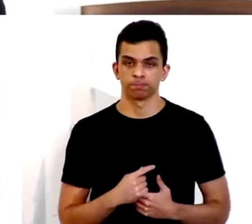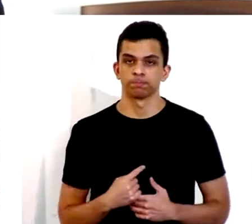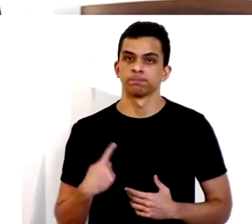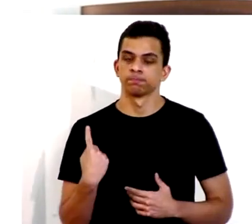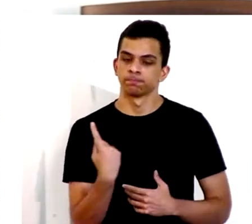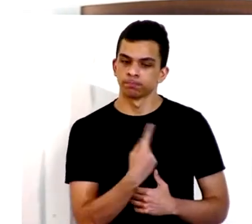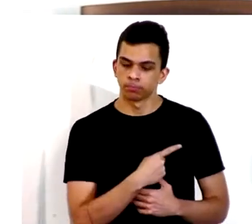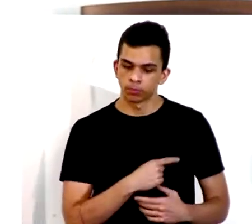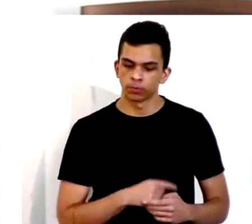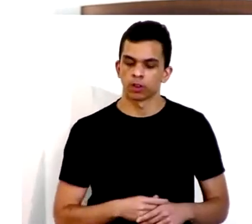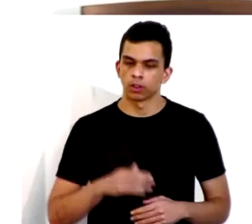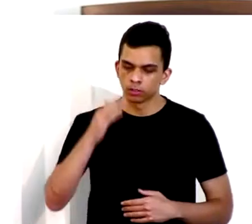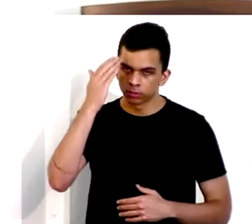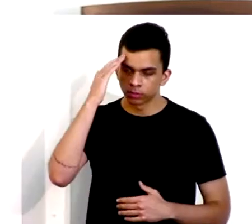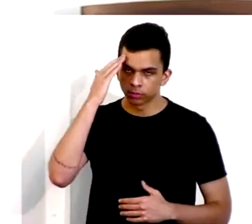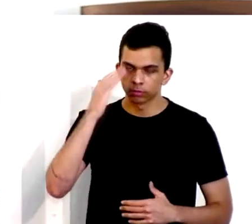proceder.